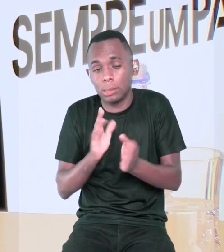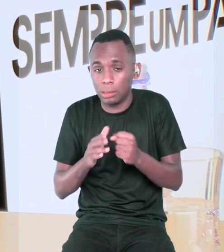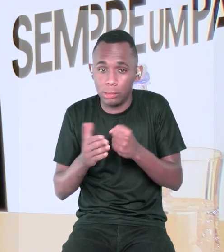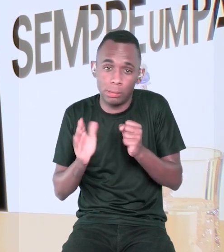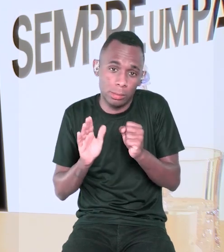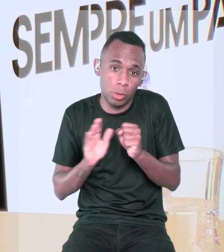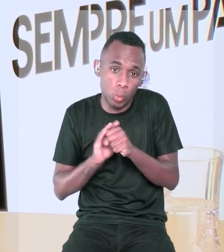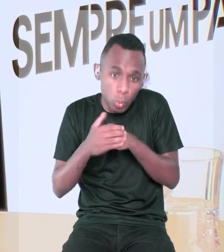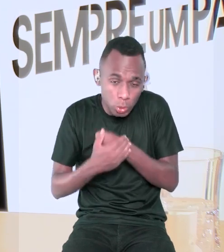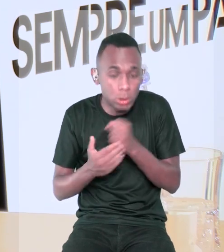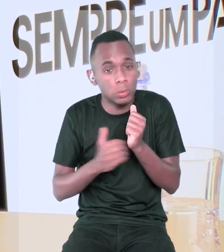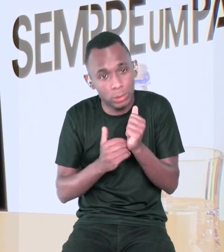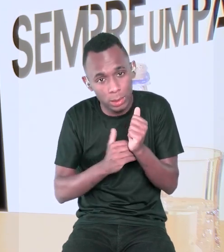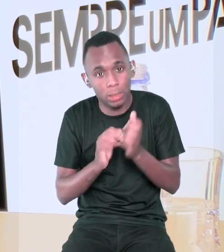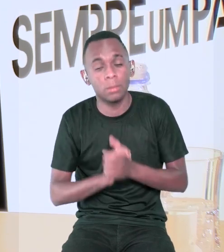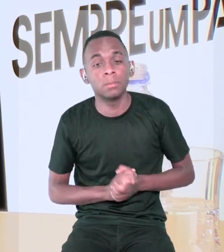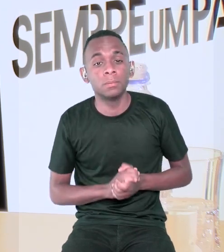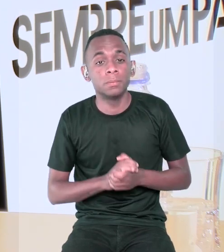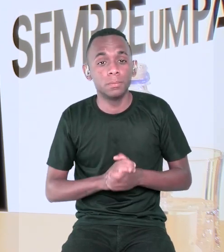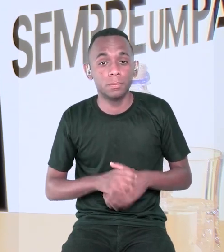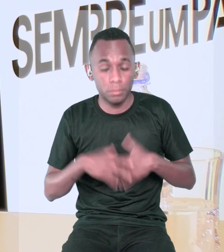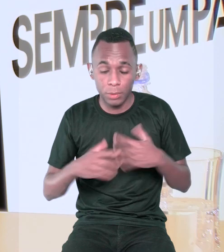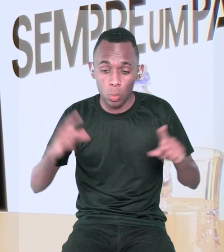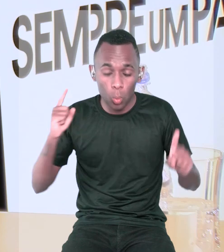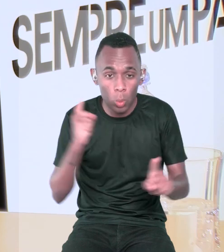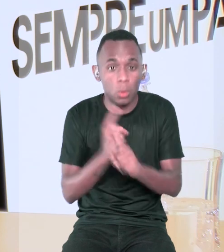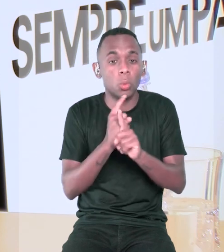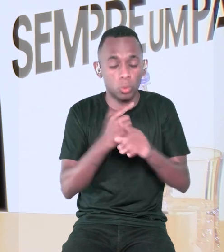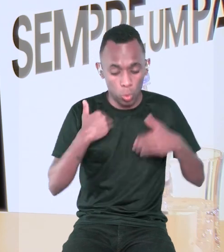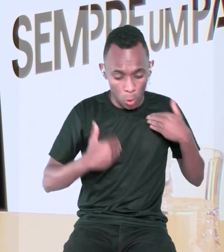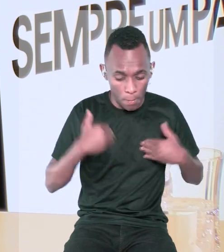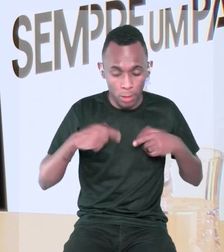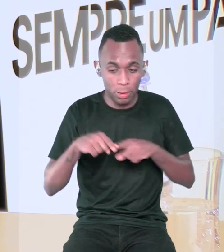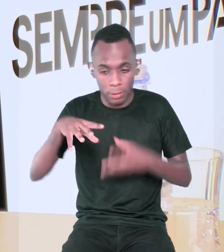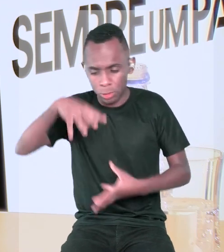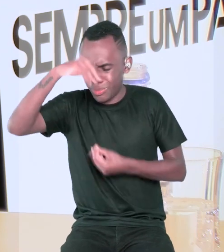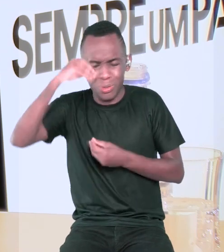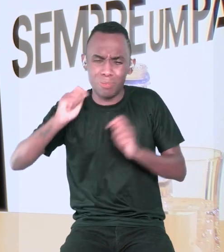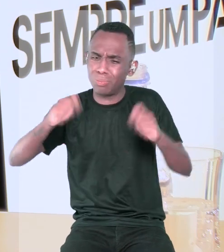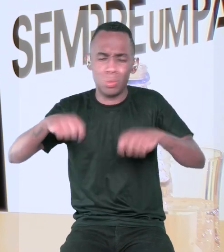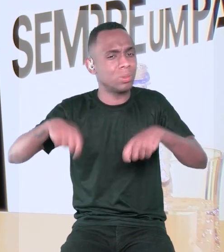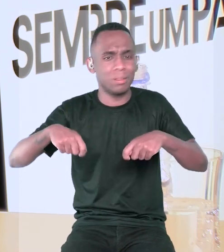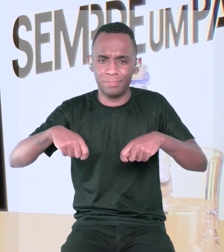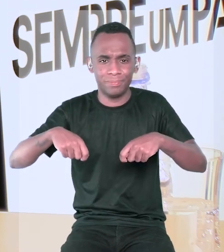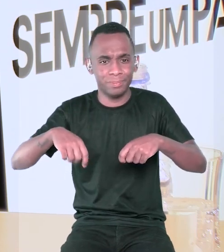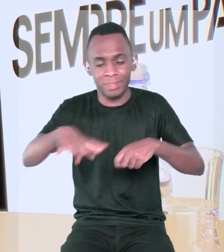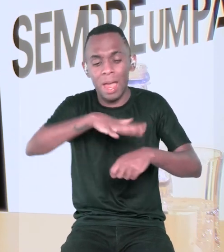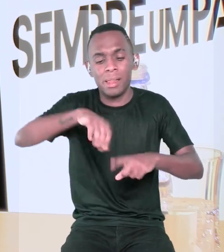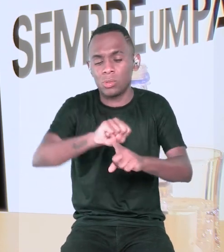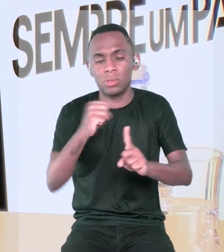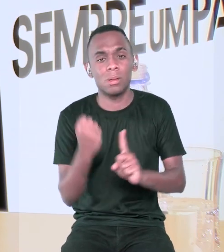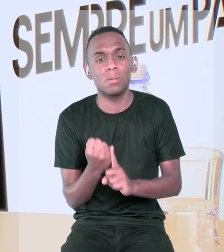em segredo. Como se o encontro corporal e espiritual não tivesse lugar